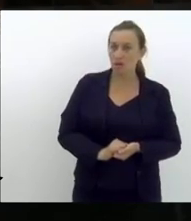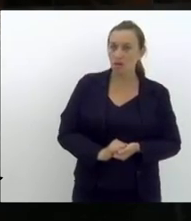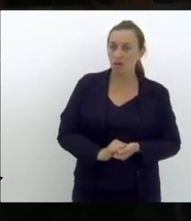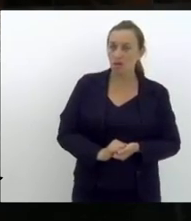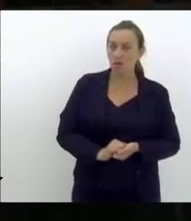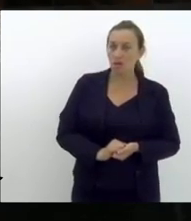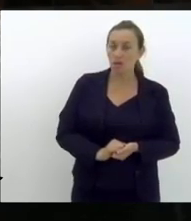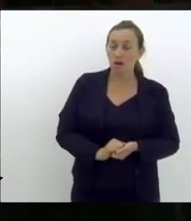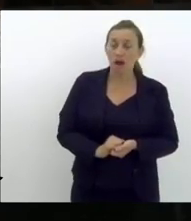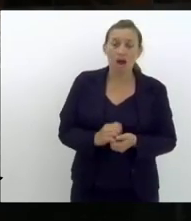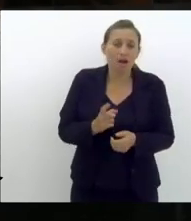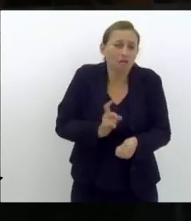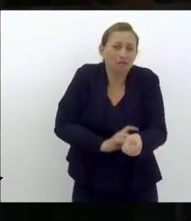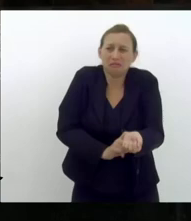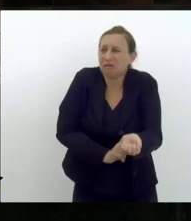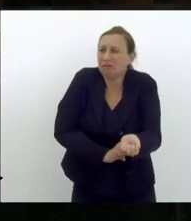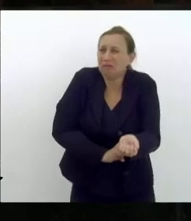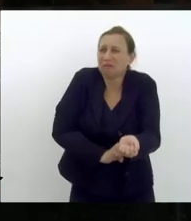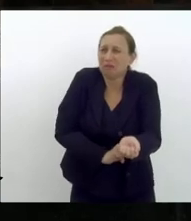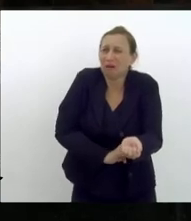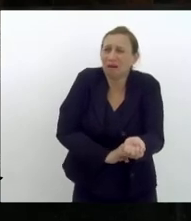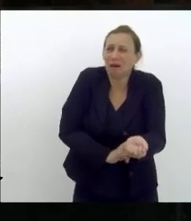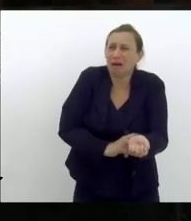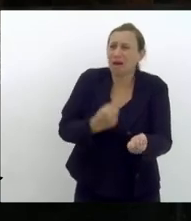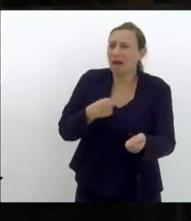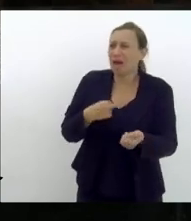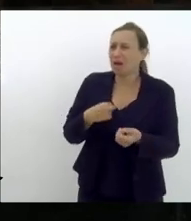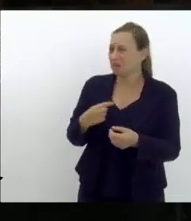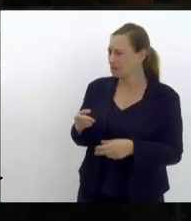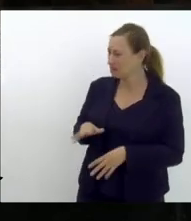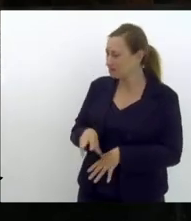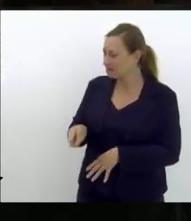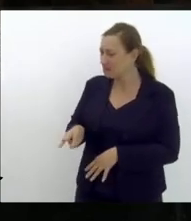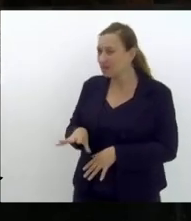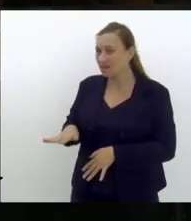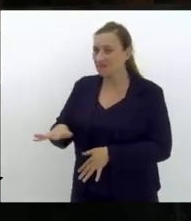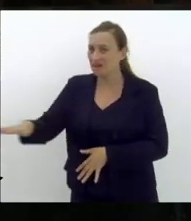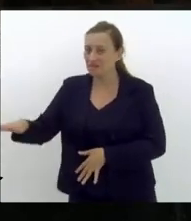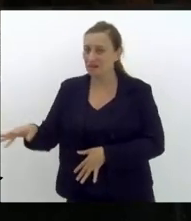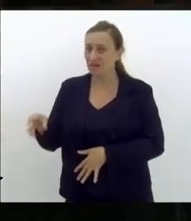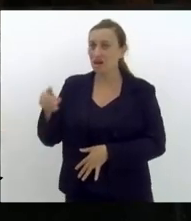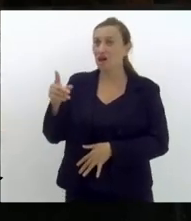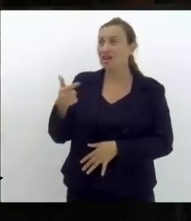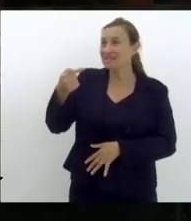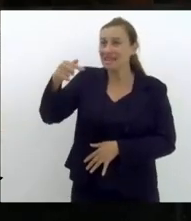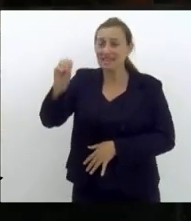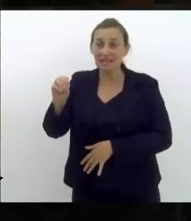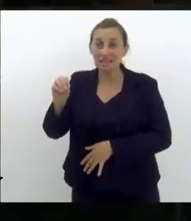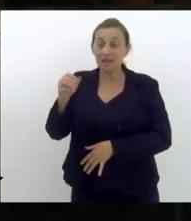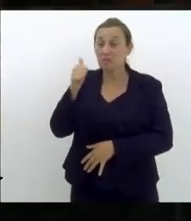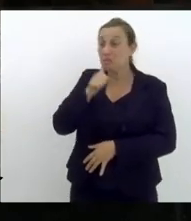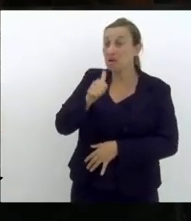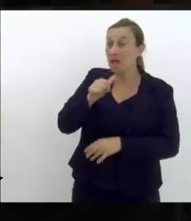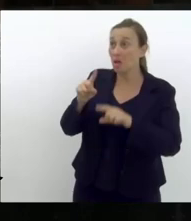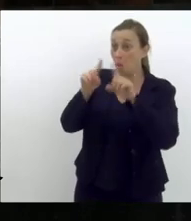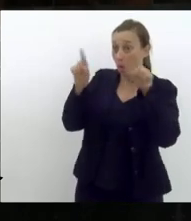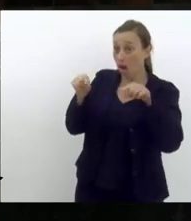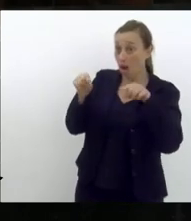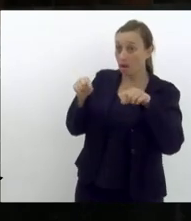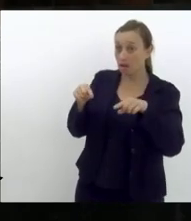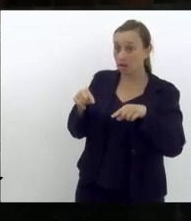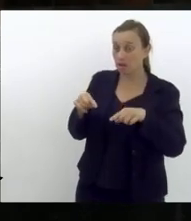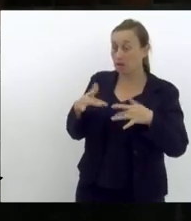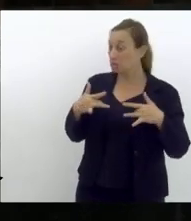desesperador estou abrigada na Maré com outras 70 mulheres e eu abro um parentes eu